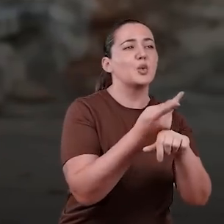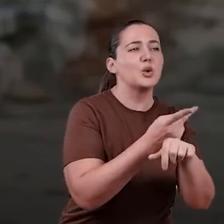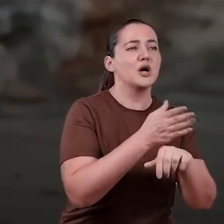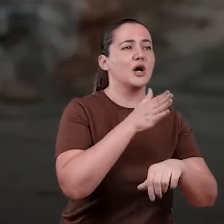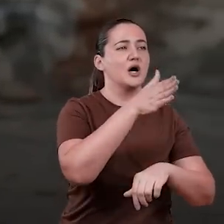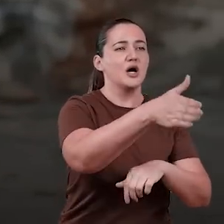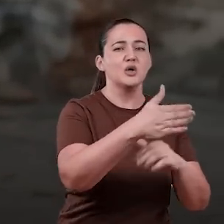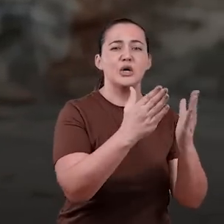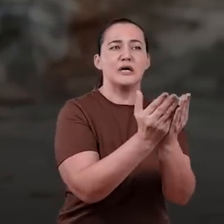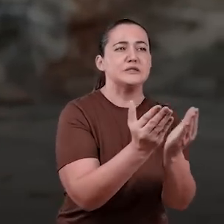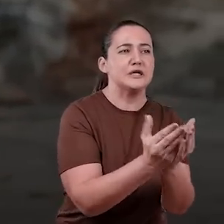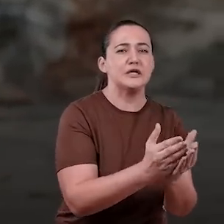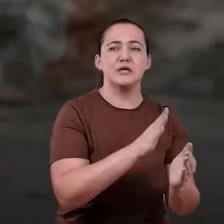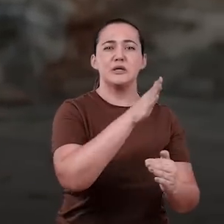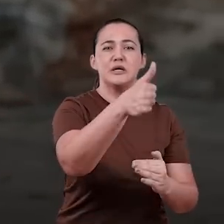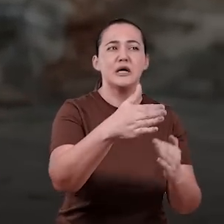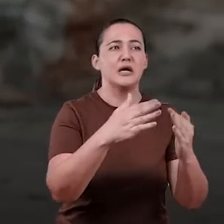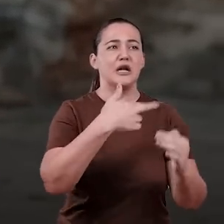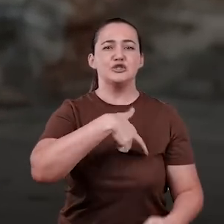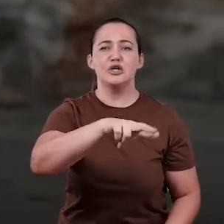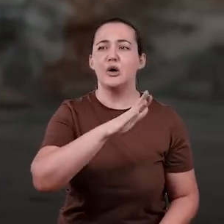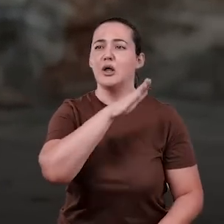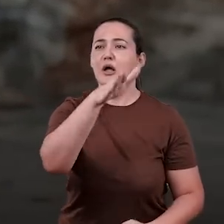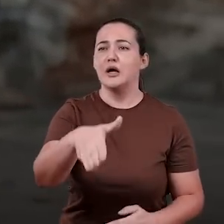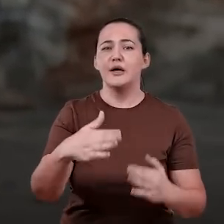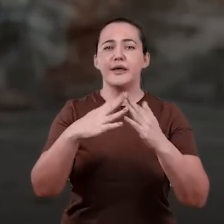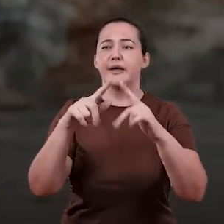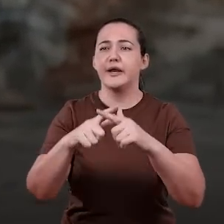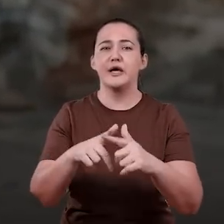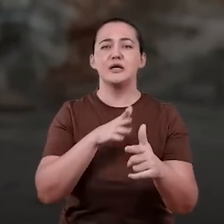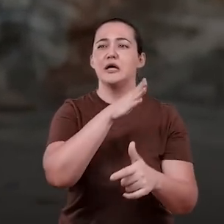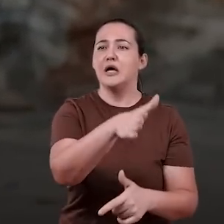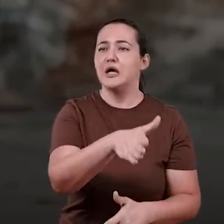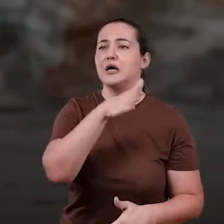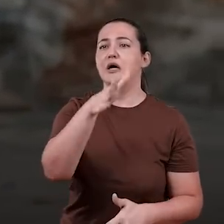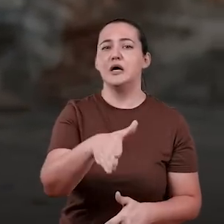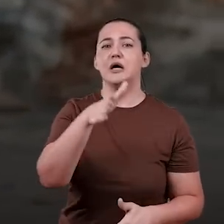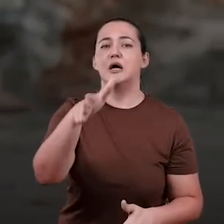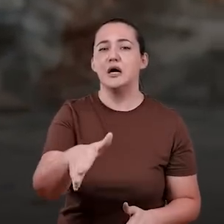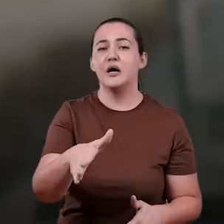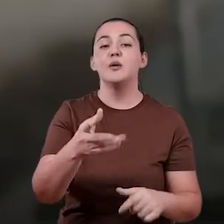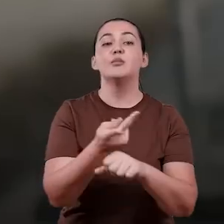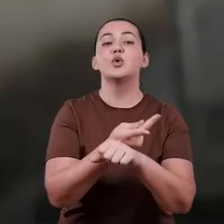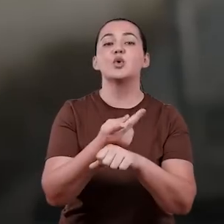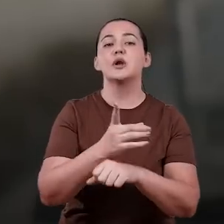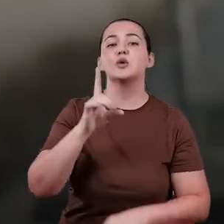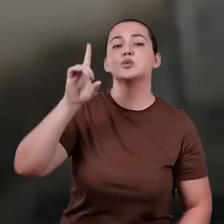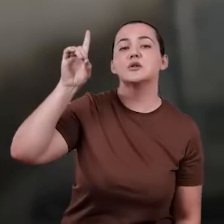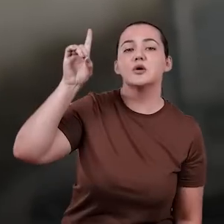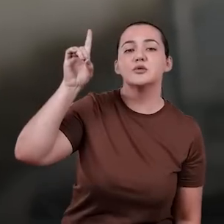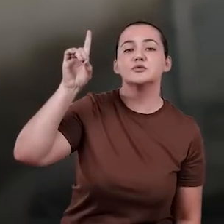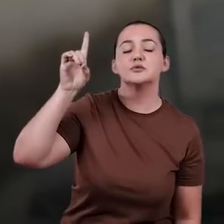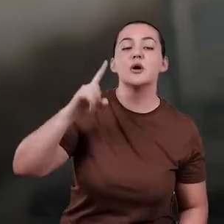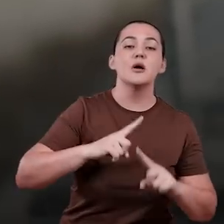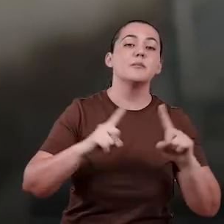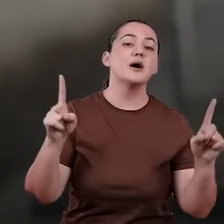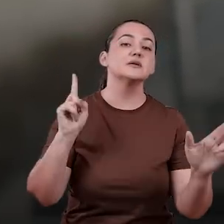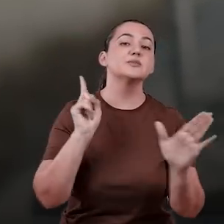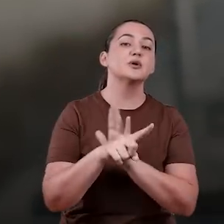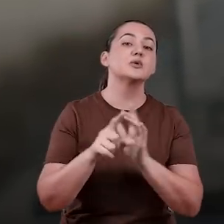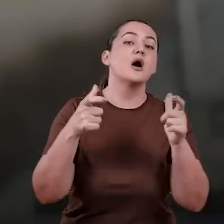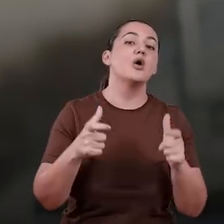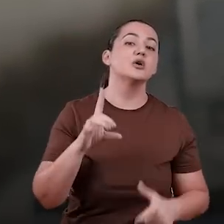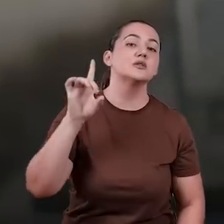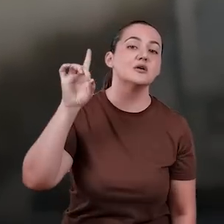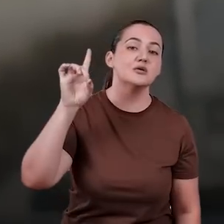procurando num cristianismo totalmente afastado de tudo e de todos, a proximidade de um Deus que já